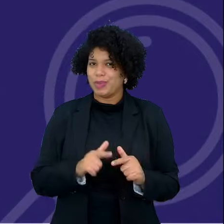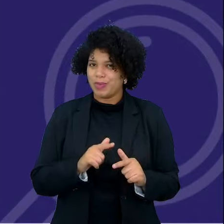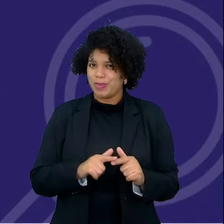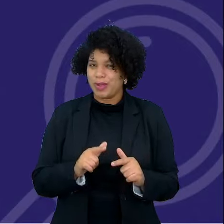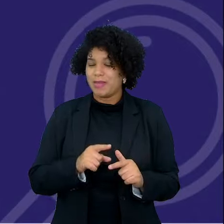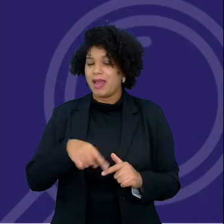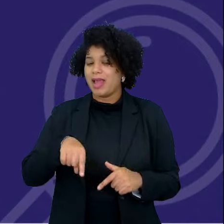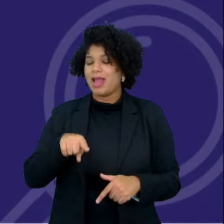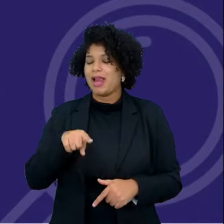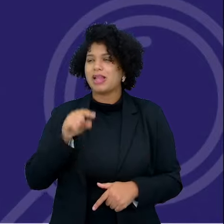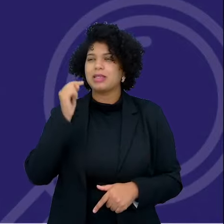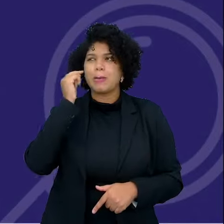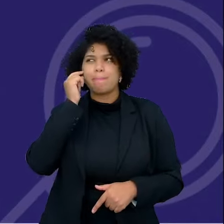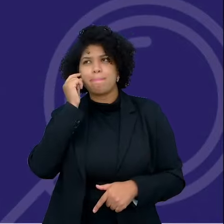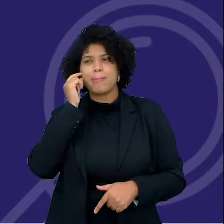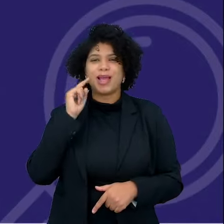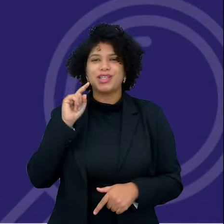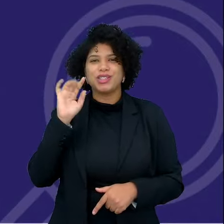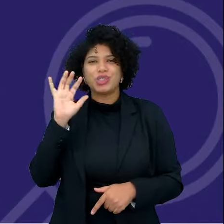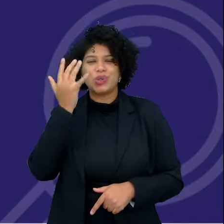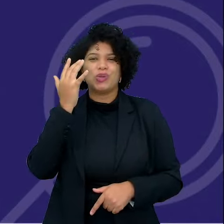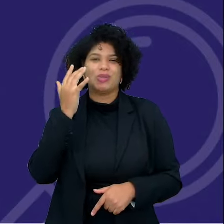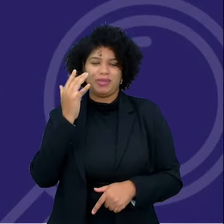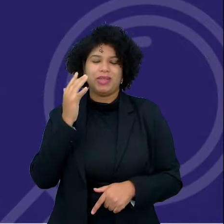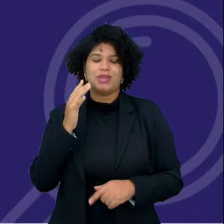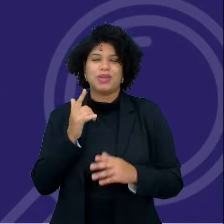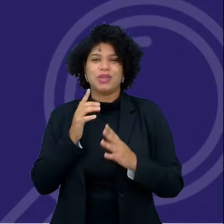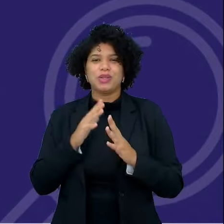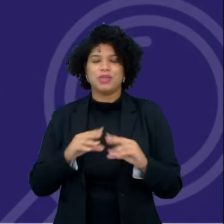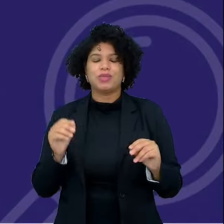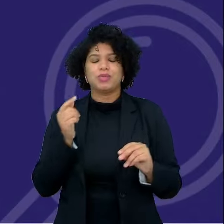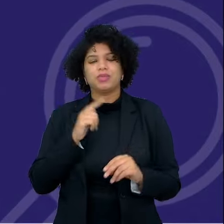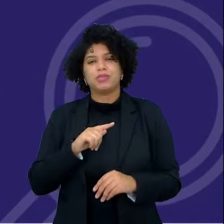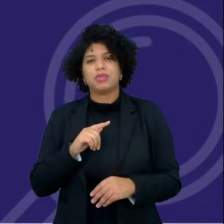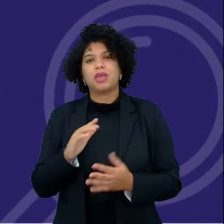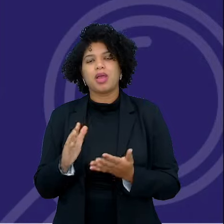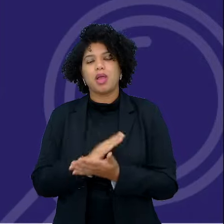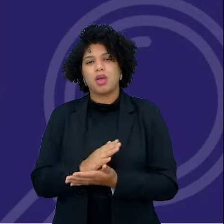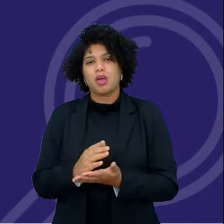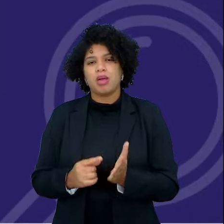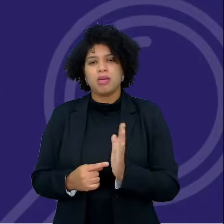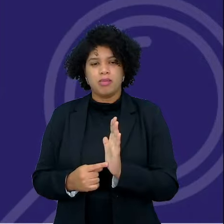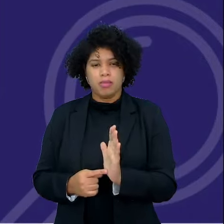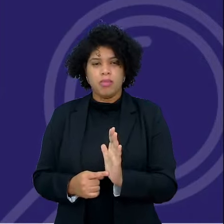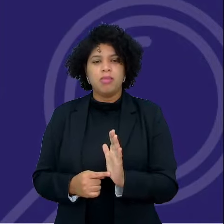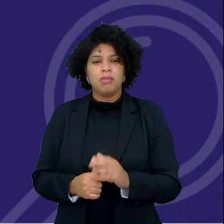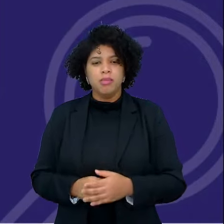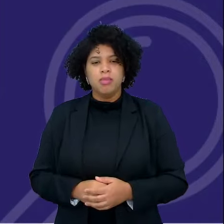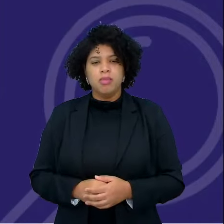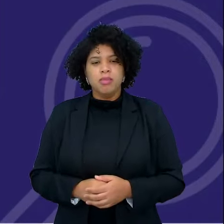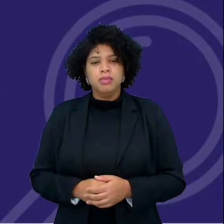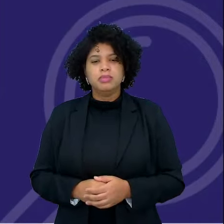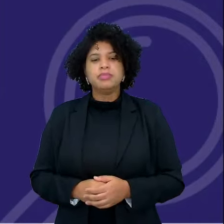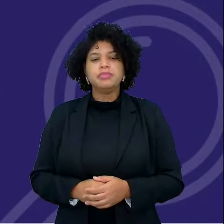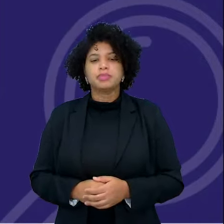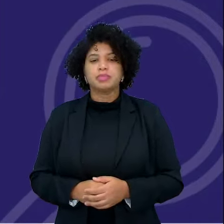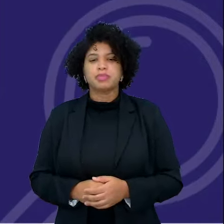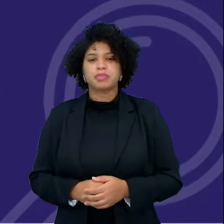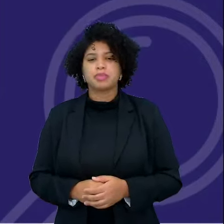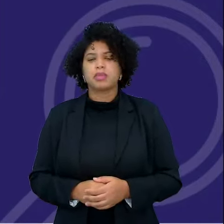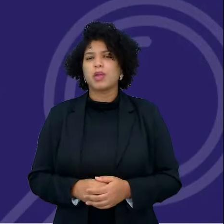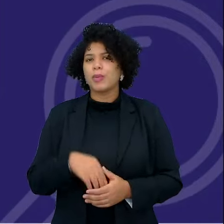para os alunos tentarem achar soluções para essas situações, problemas. Algumas que eu coloco. Por que a gente